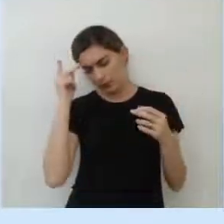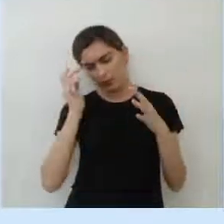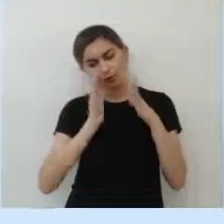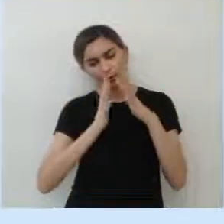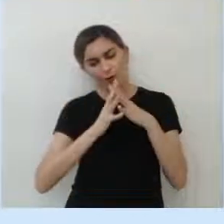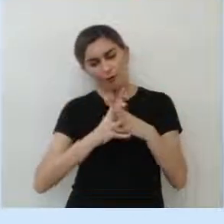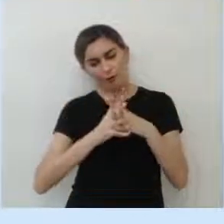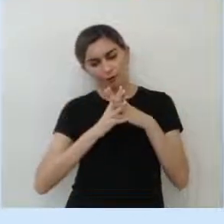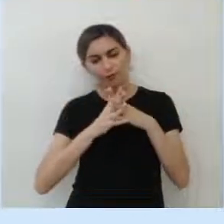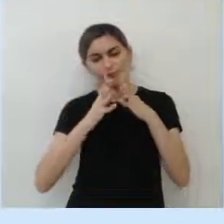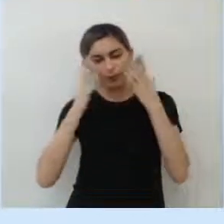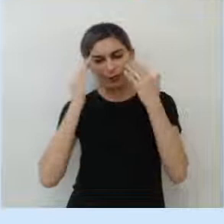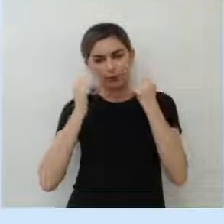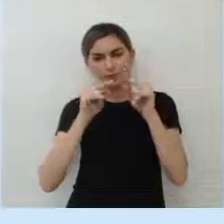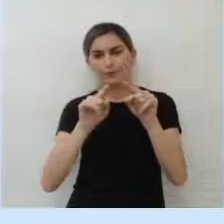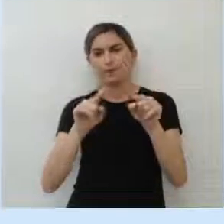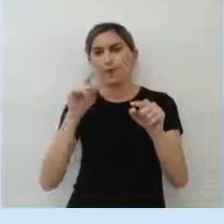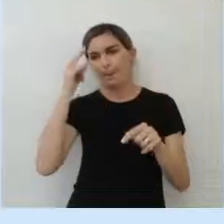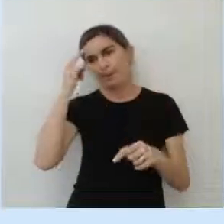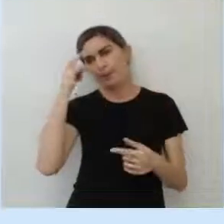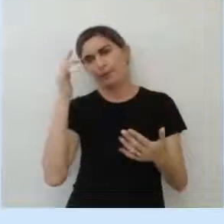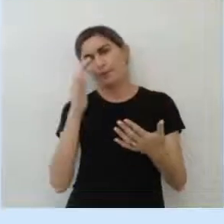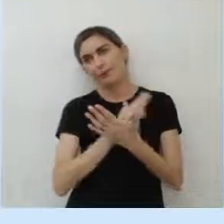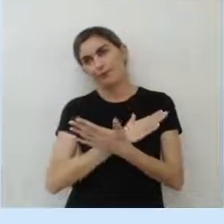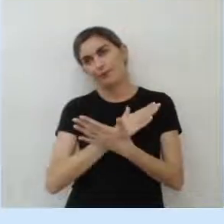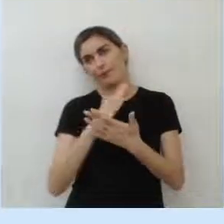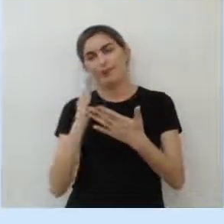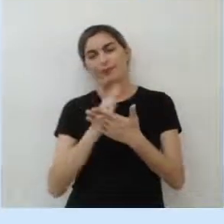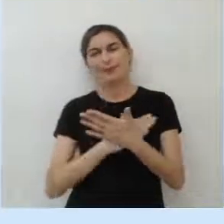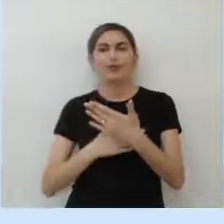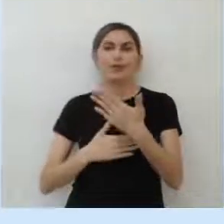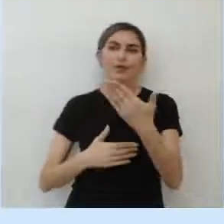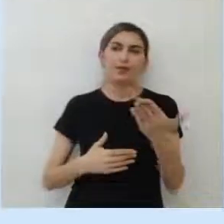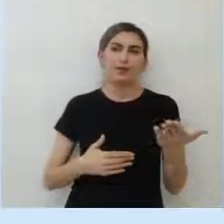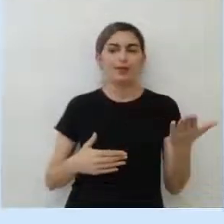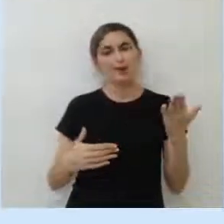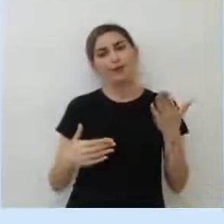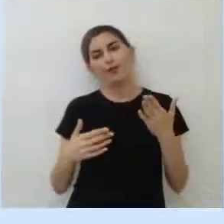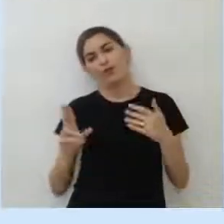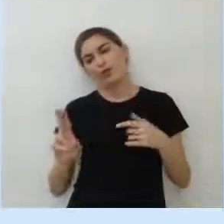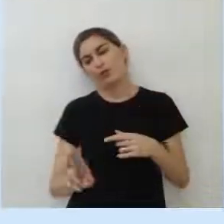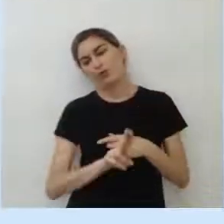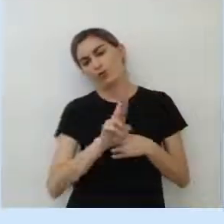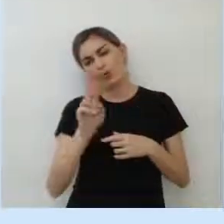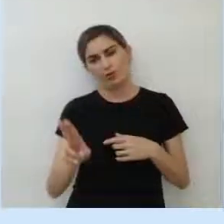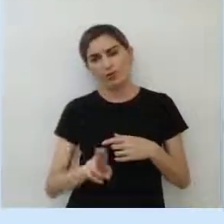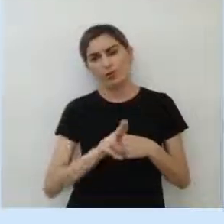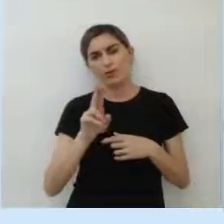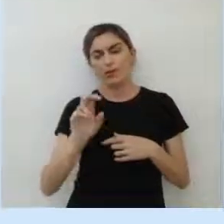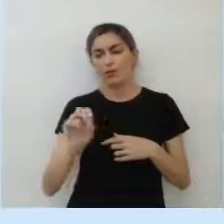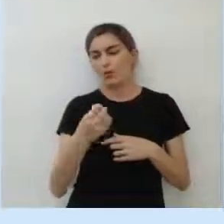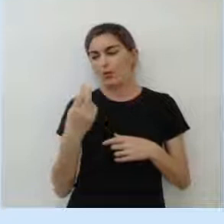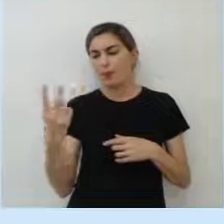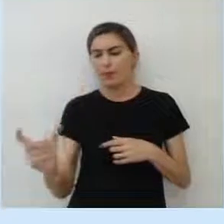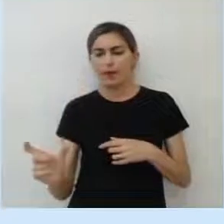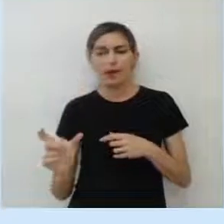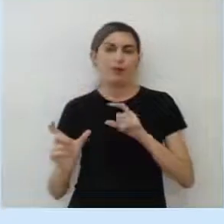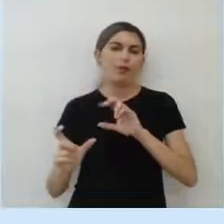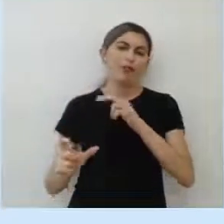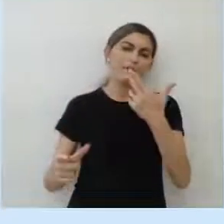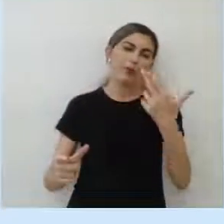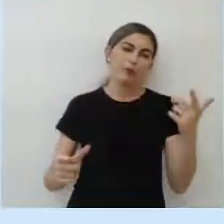confunde. Eu sei que você já pensou algumas vezes, né? Se vai usar ou uma palavra ou